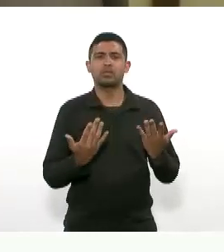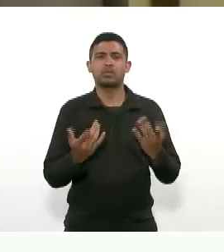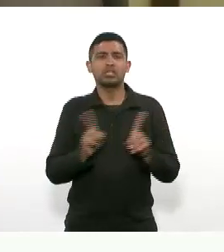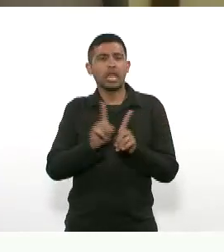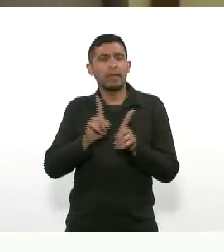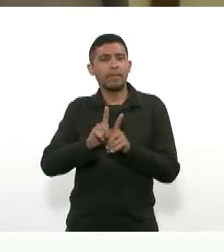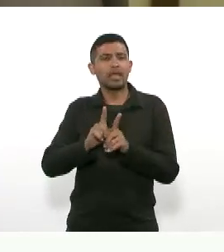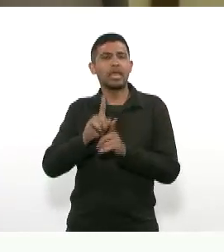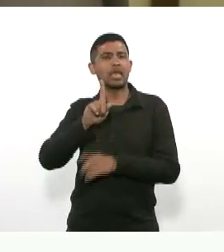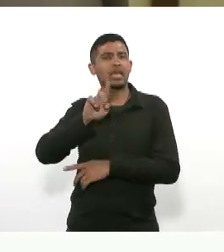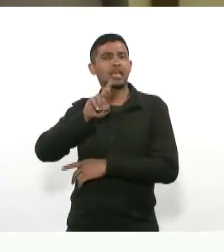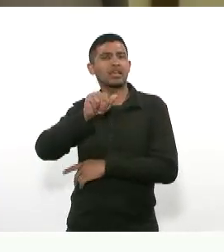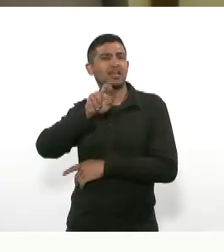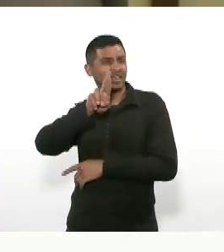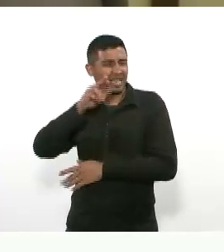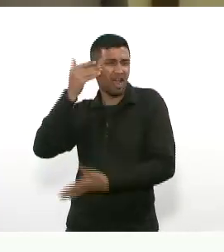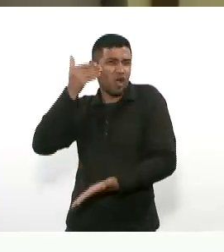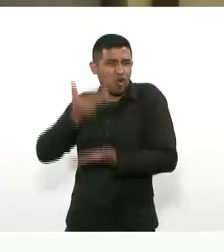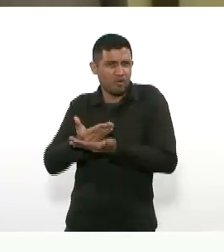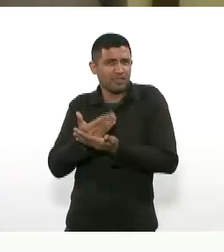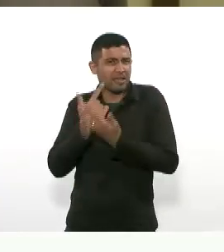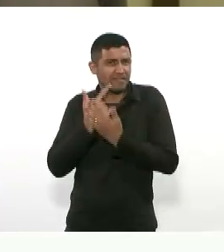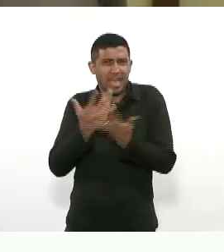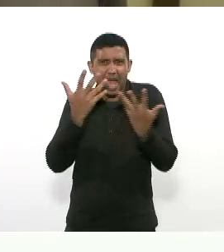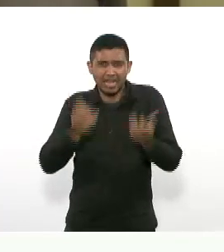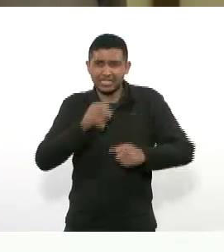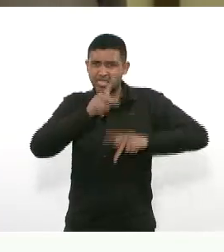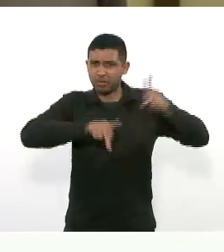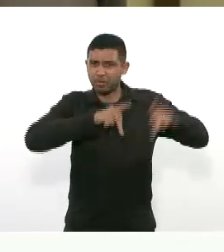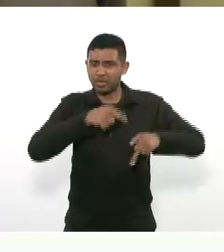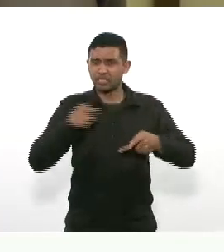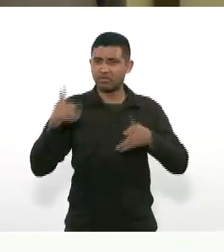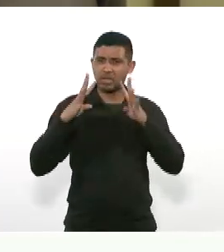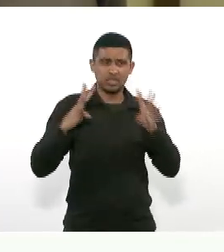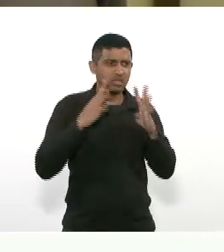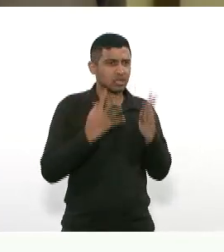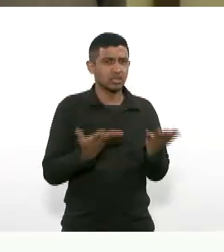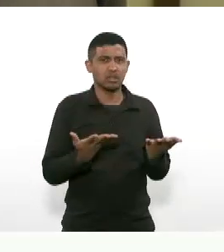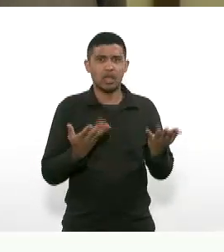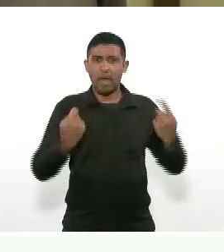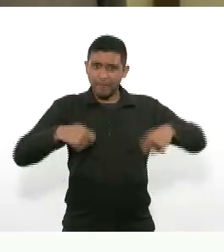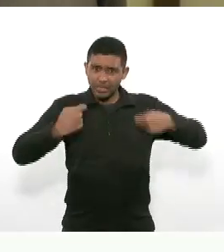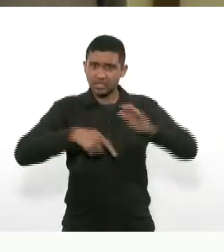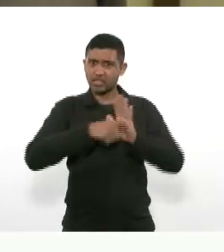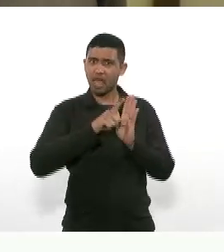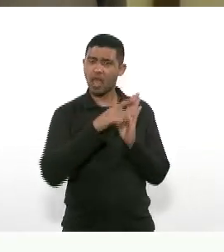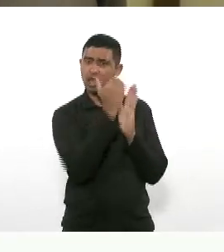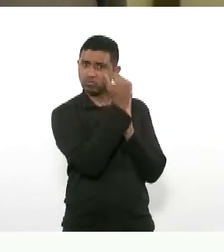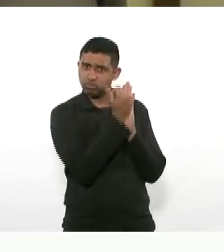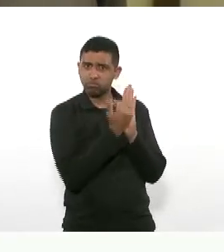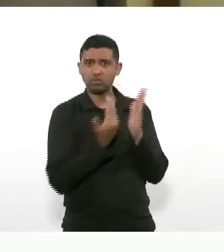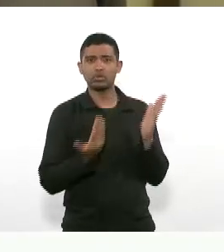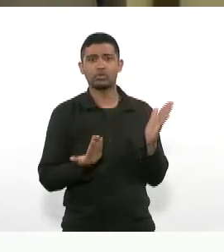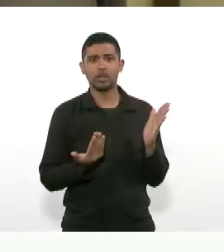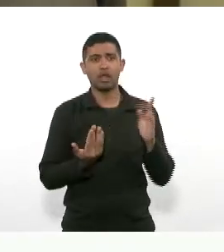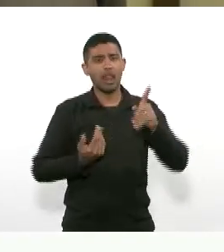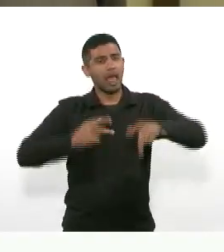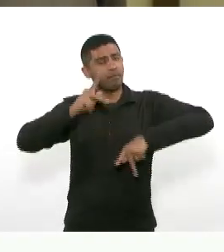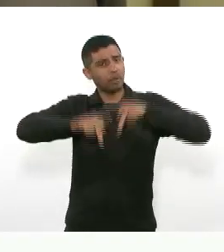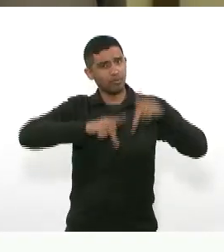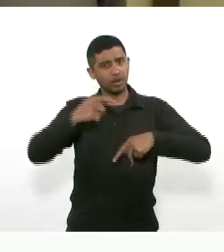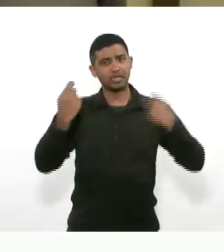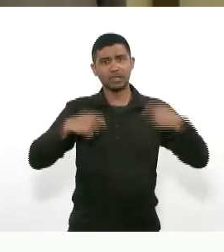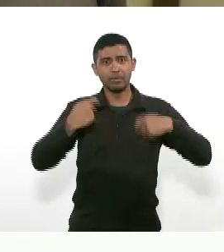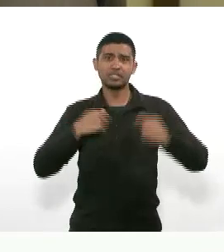confiabilidade e aceitabilidade do órgão pela população por ele atendida. Tem que ter um critério também. E a população precisa, portanto,